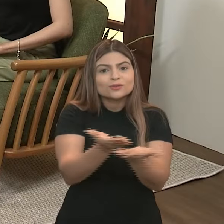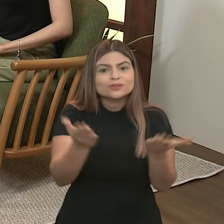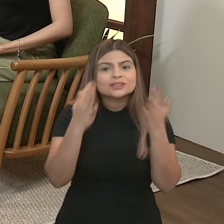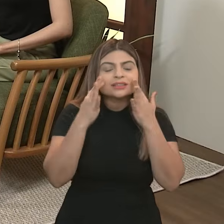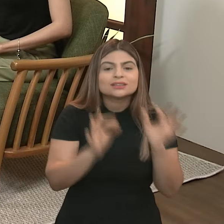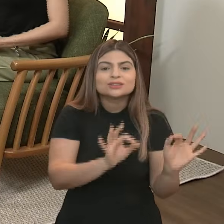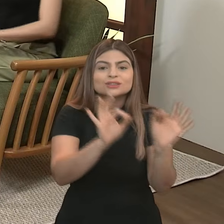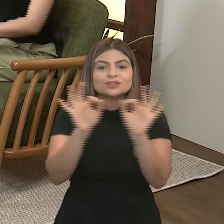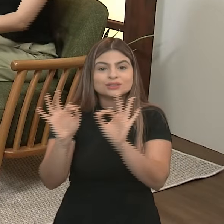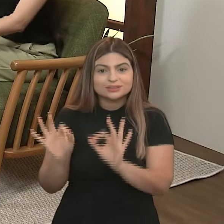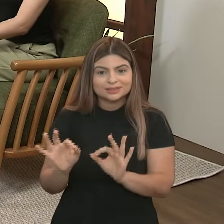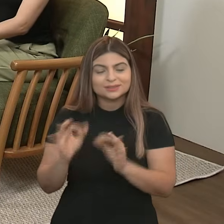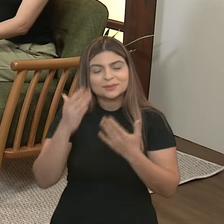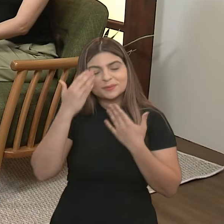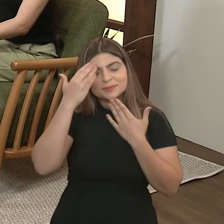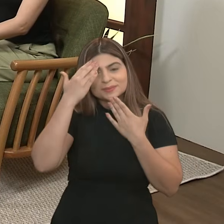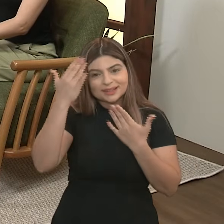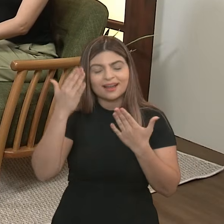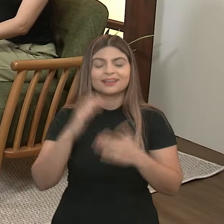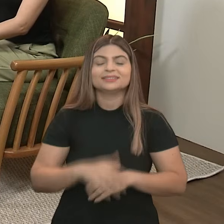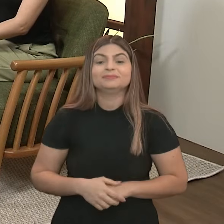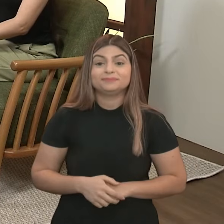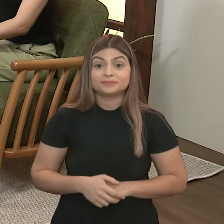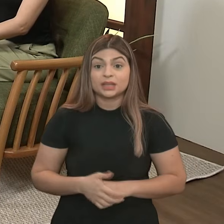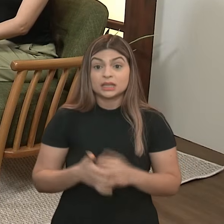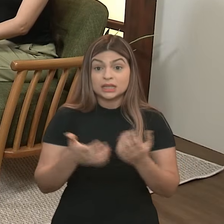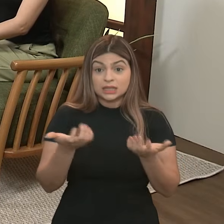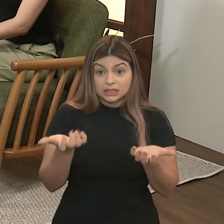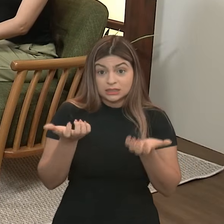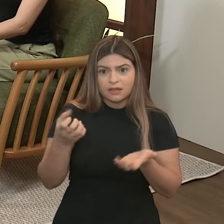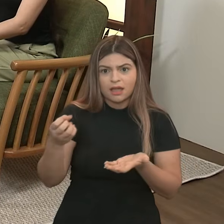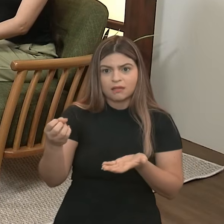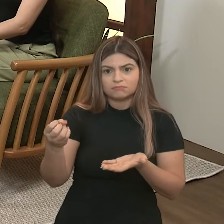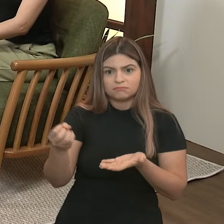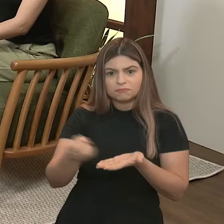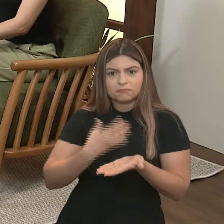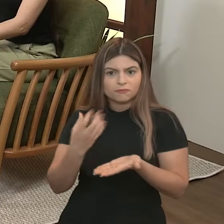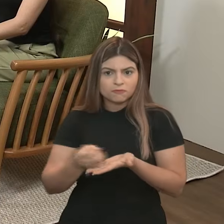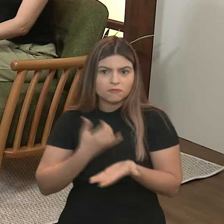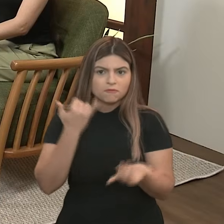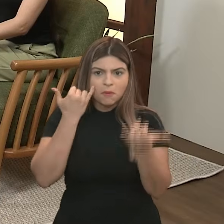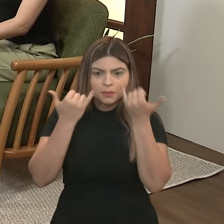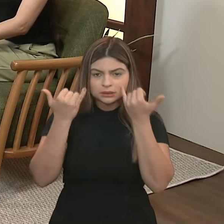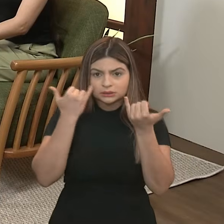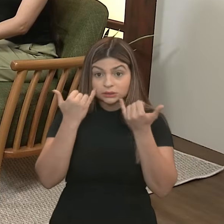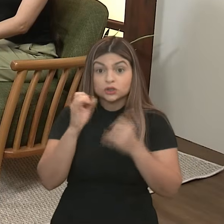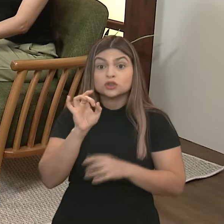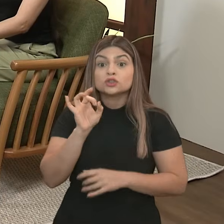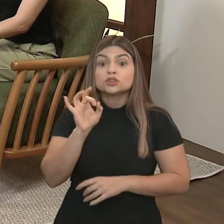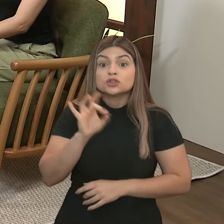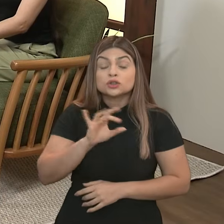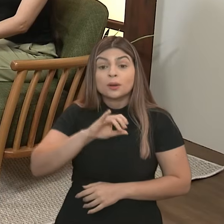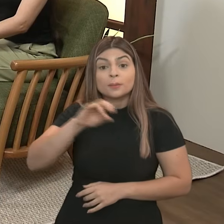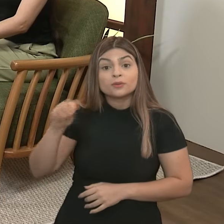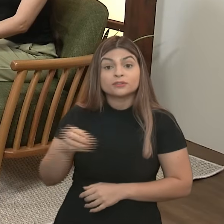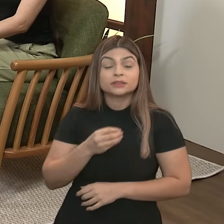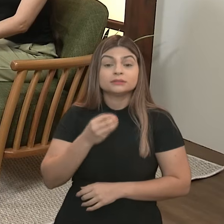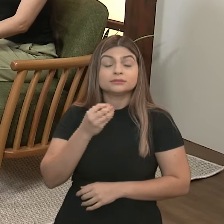nos assistindo. Muito obrigado pela companhia. Se quiser entrar em contato com a gente, é só mandar mensagem para o nosso número